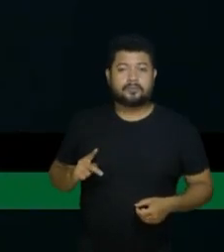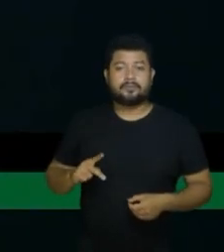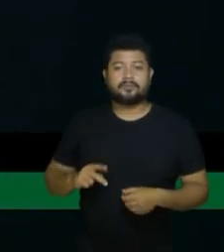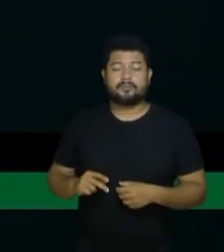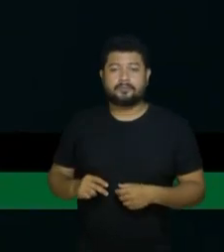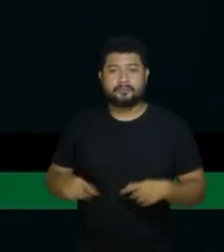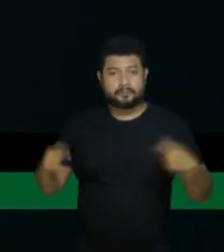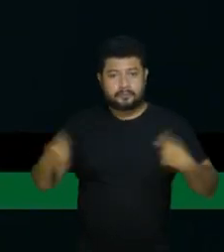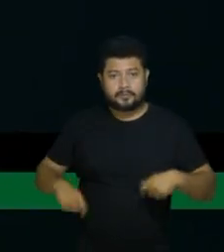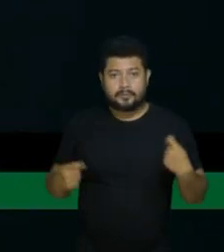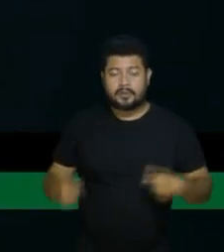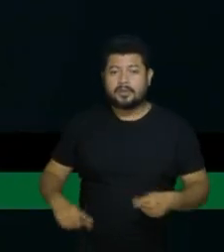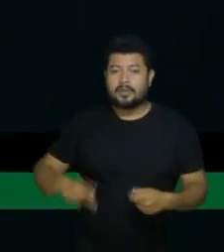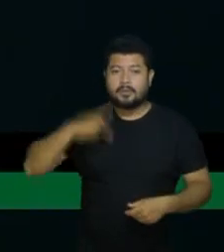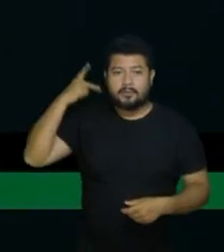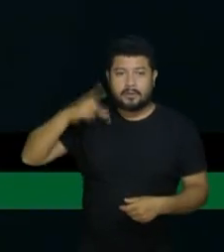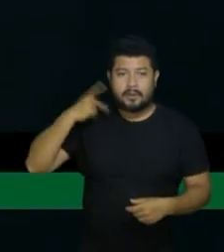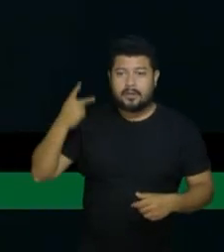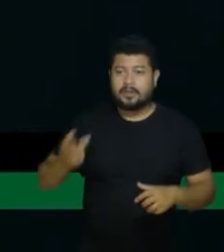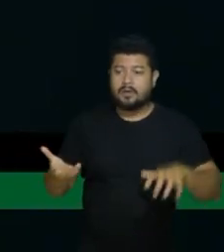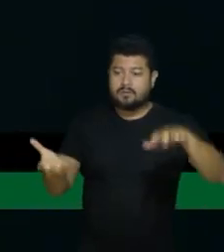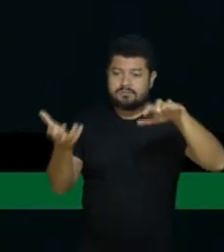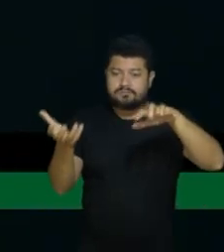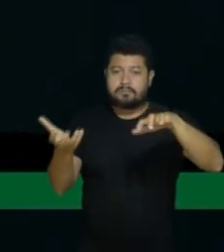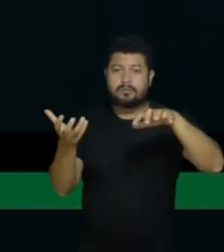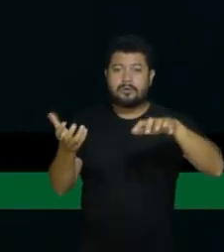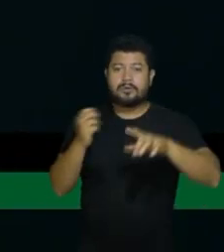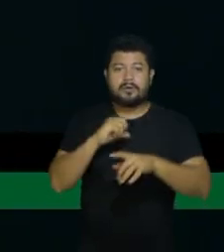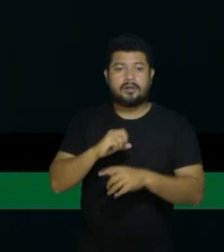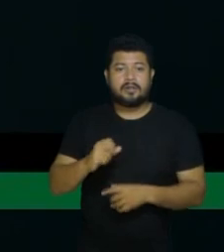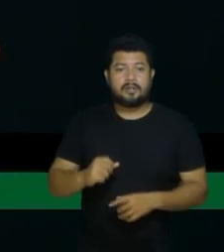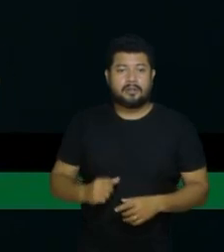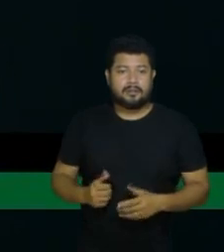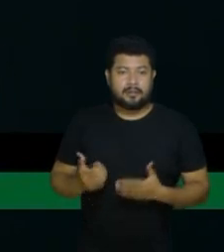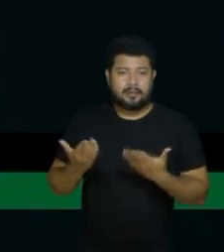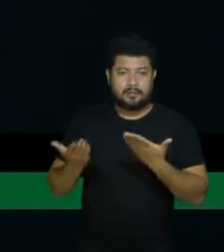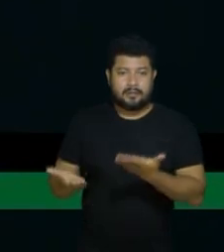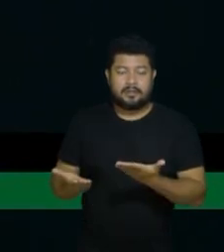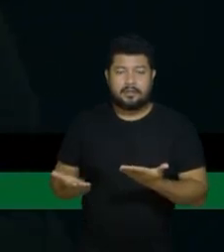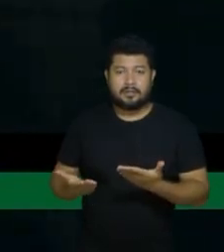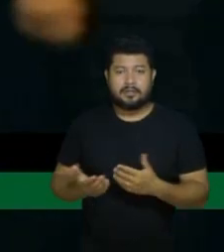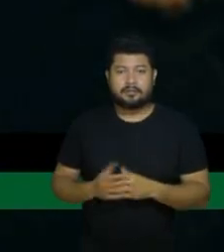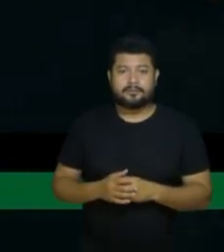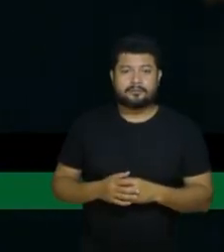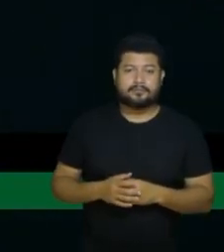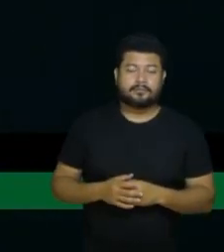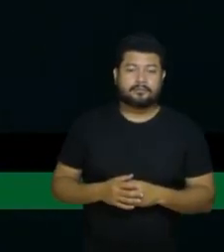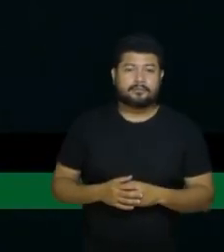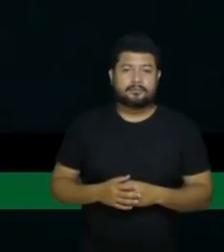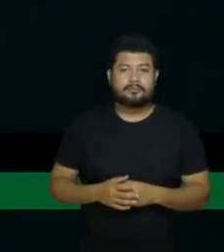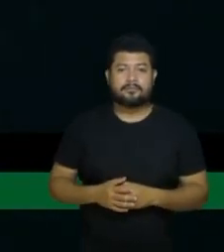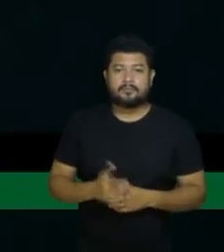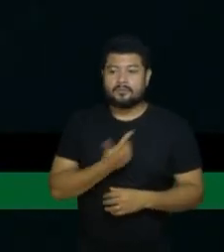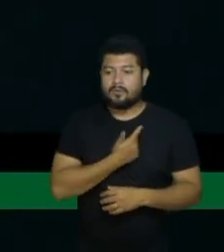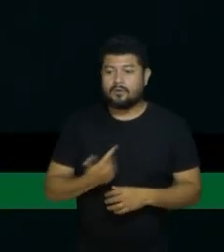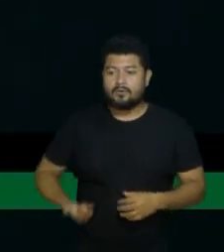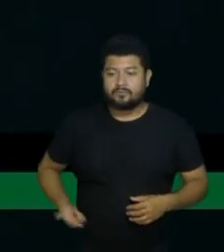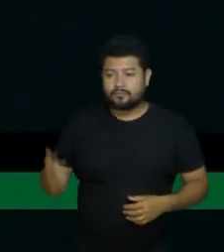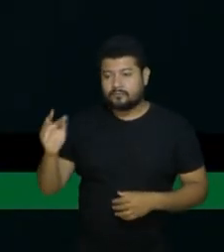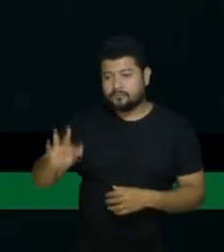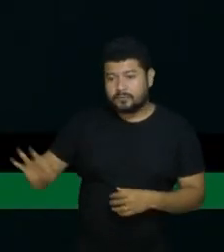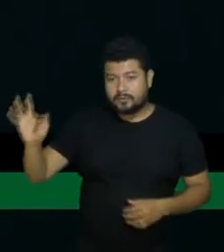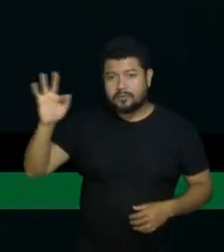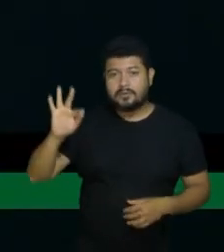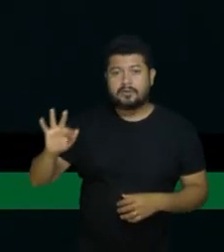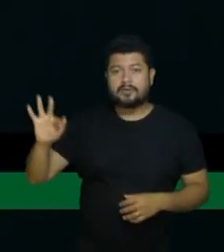dos do congresso do Senado do governo federal e dos governadores e não dá para atribuir